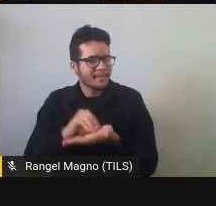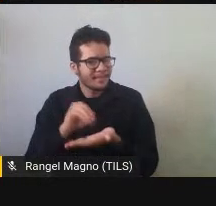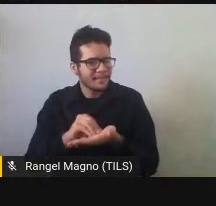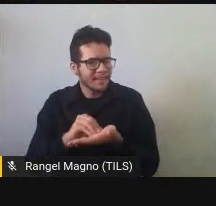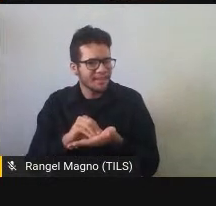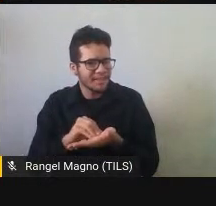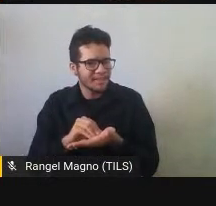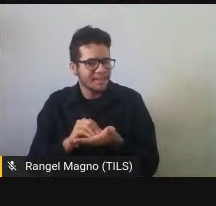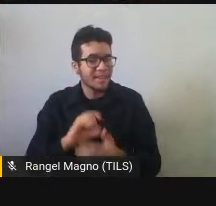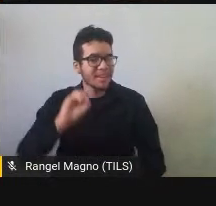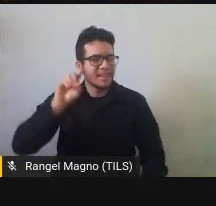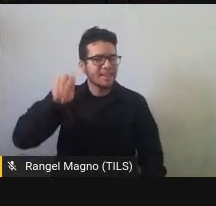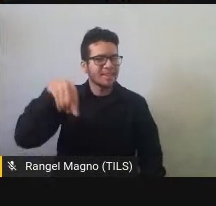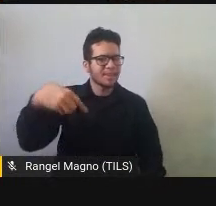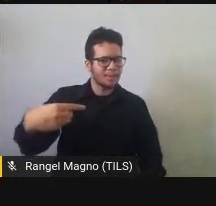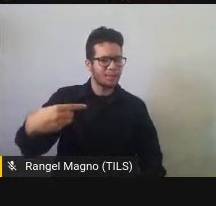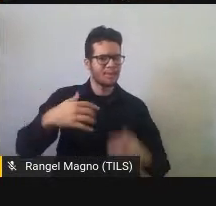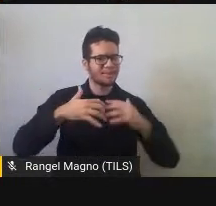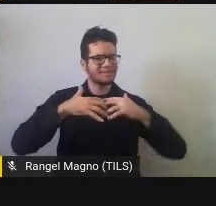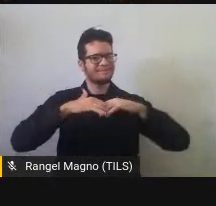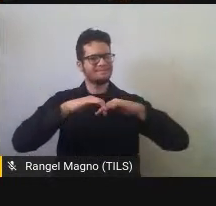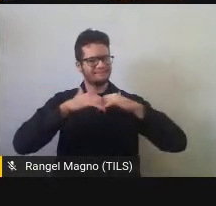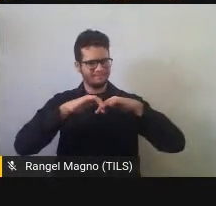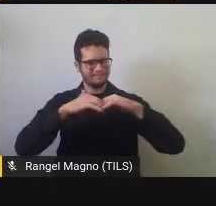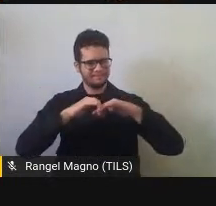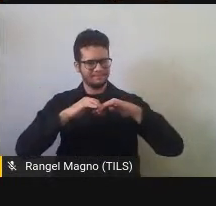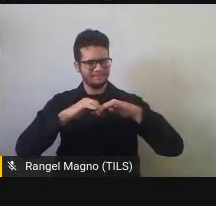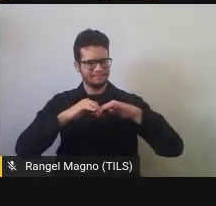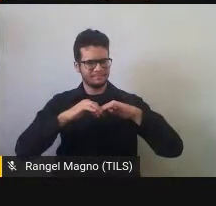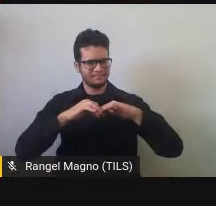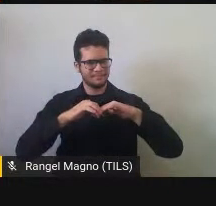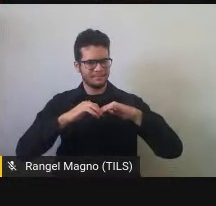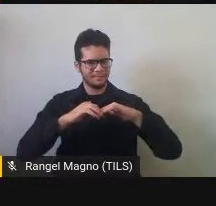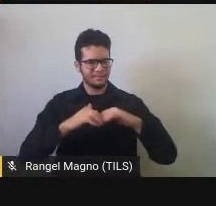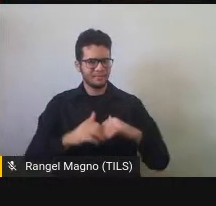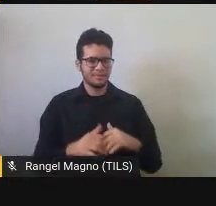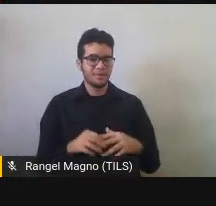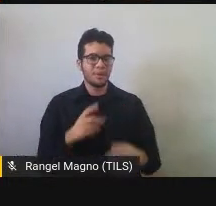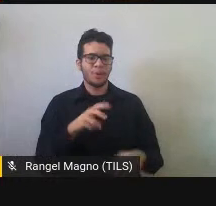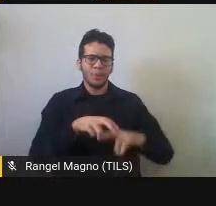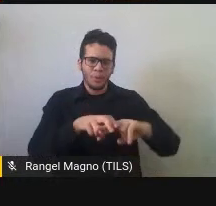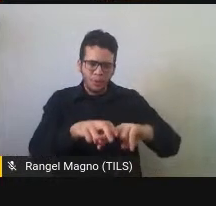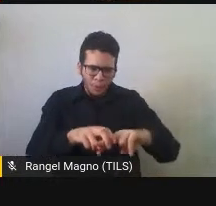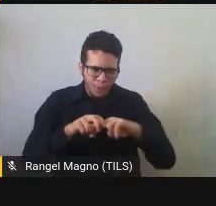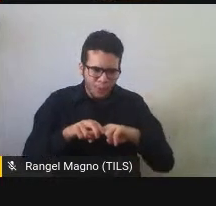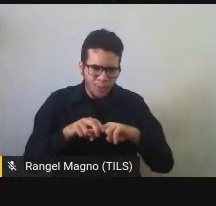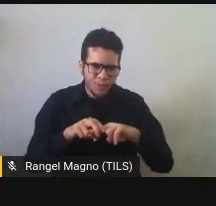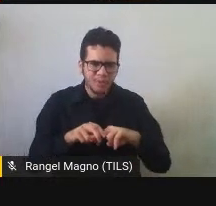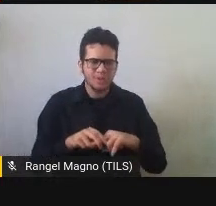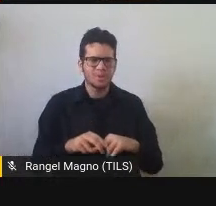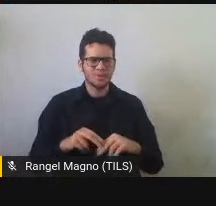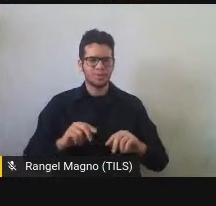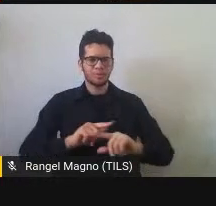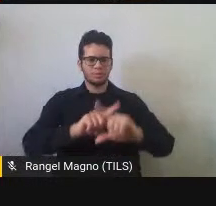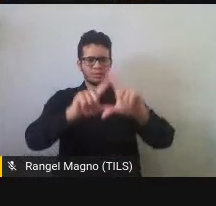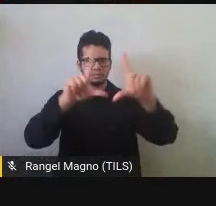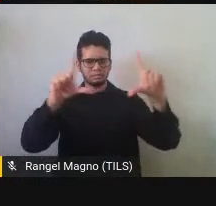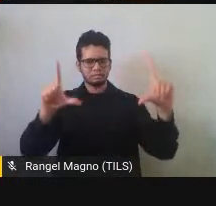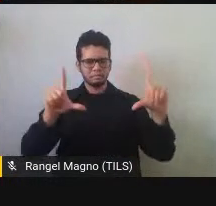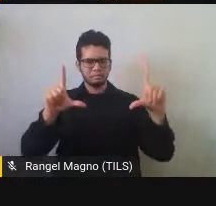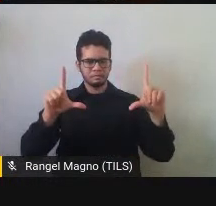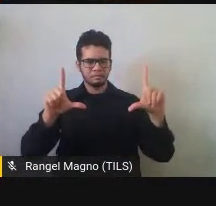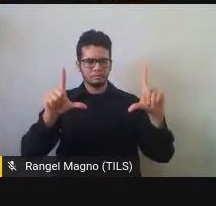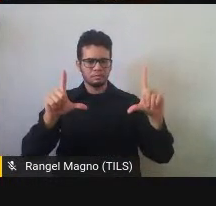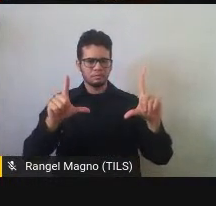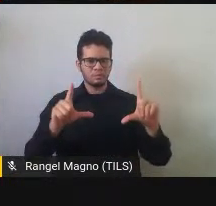além do ritual assim o autorretrato do dissociir quando jovem um relato muito particular